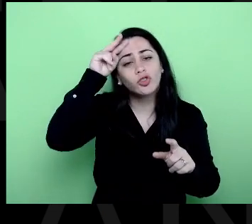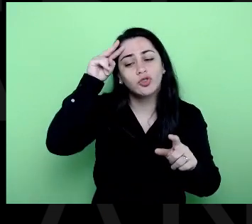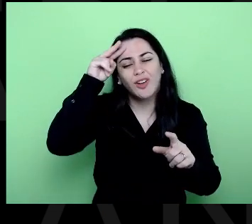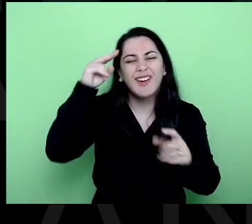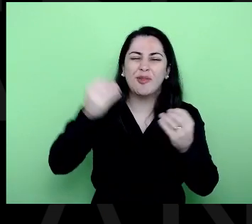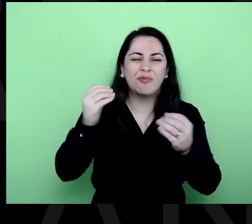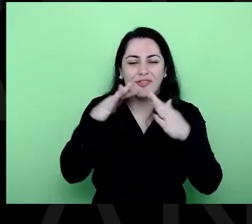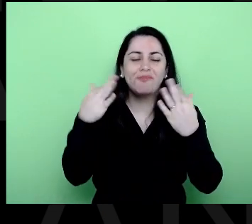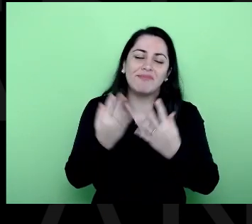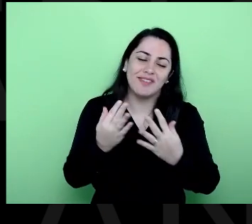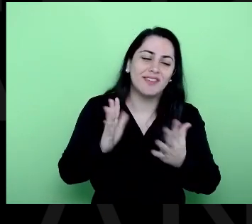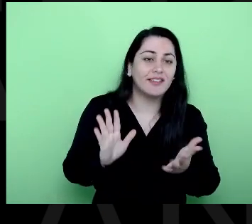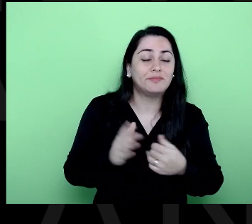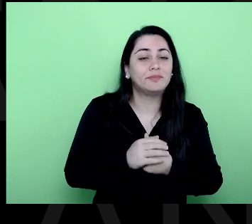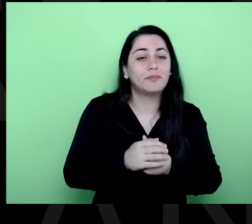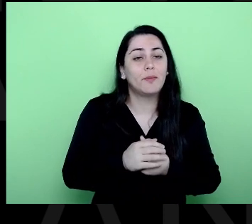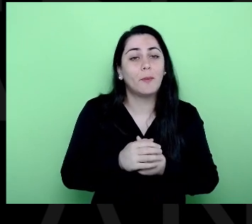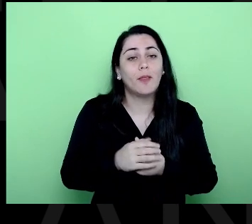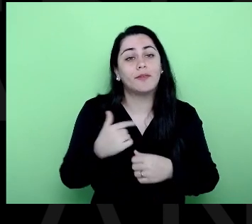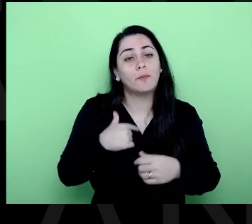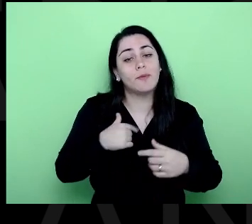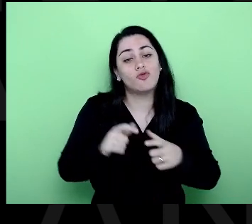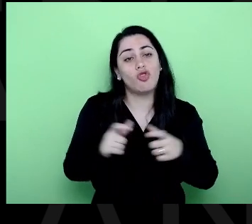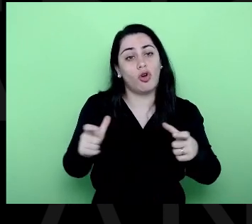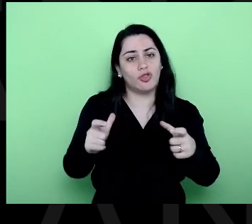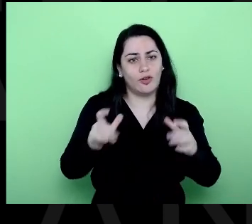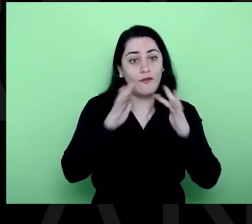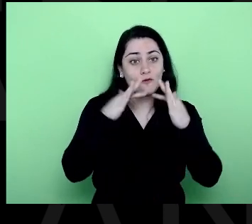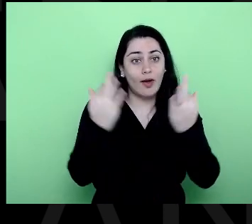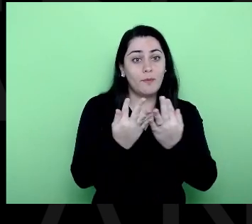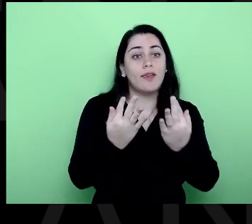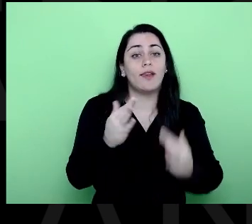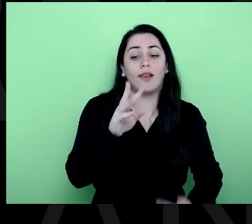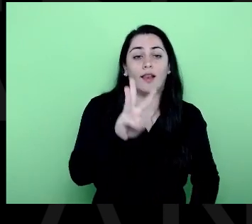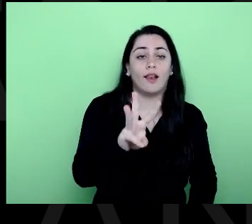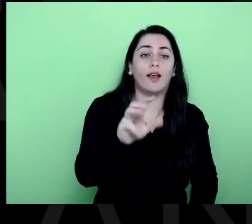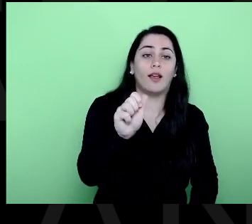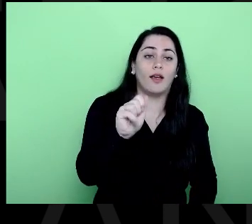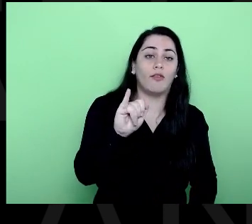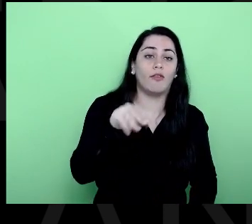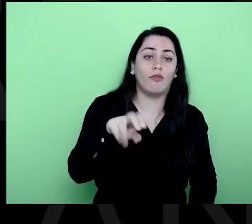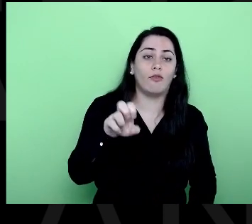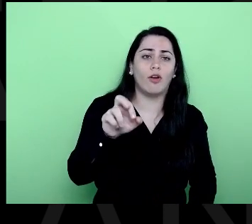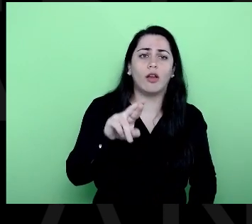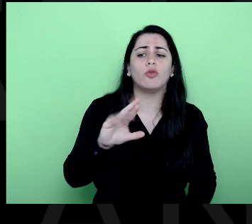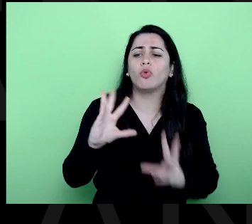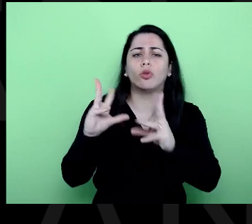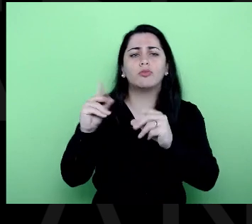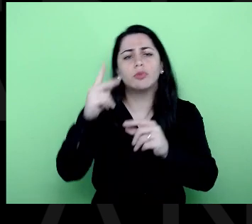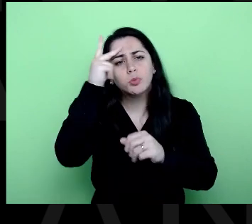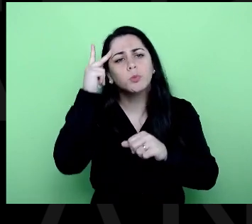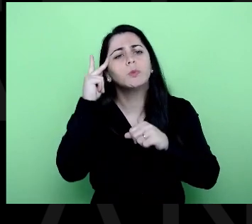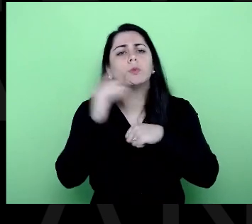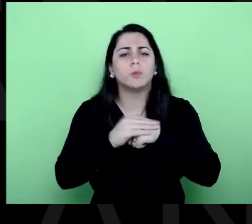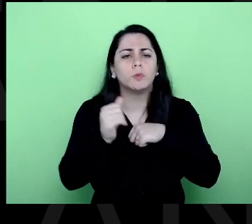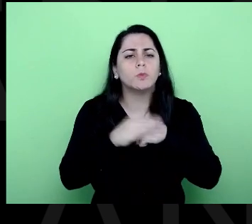e eu dei sorte, a família Weiner é uma família muito legal, todo mundo é legal, as pessoas